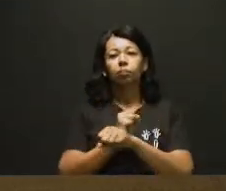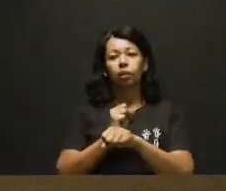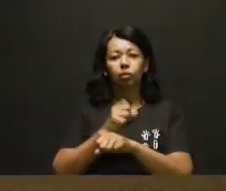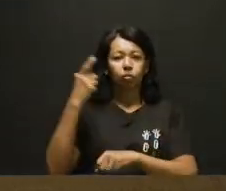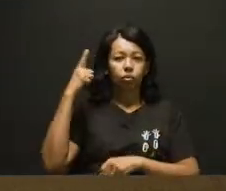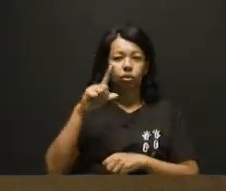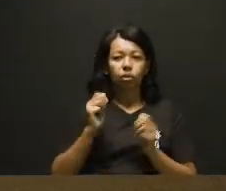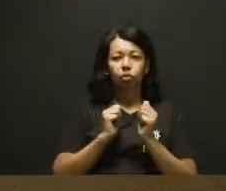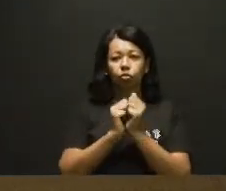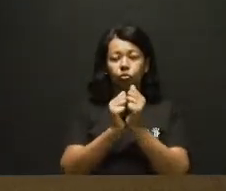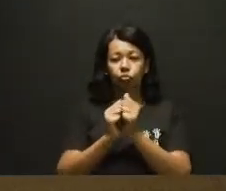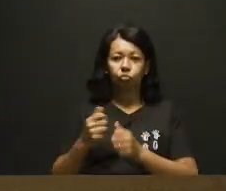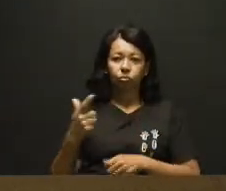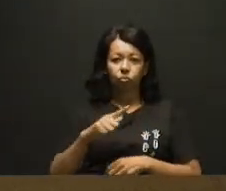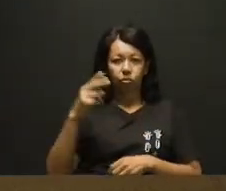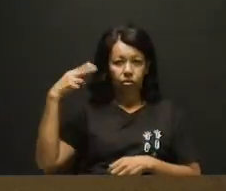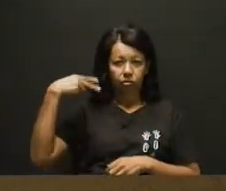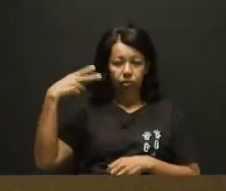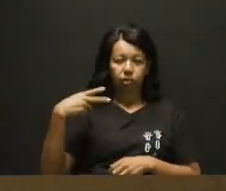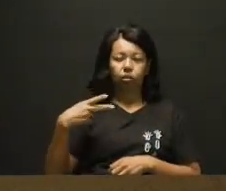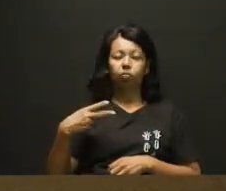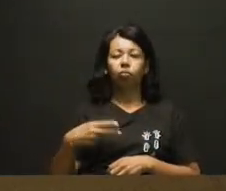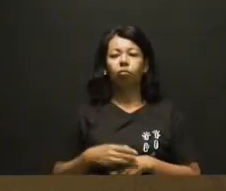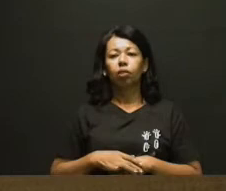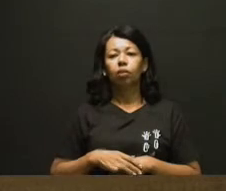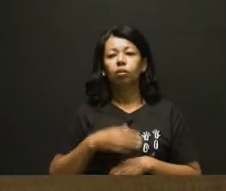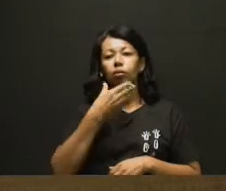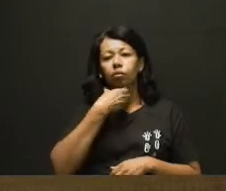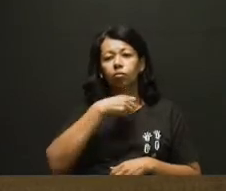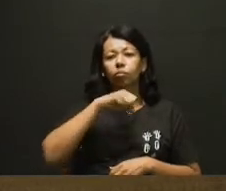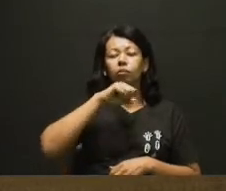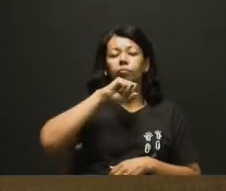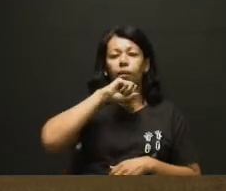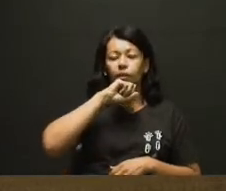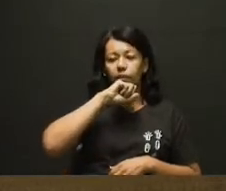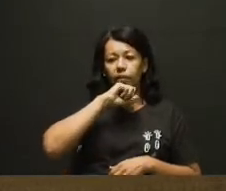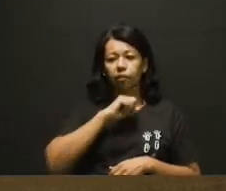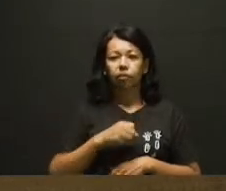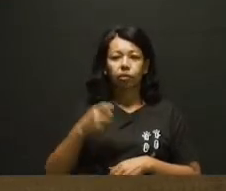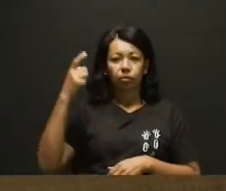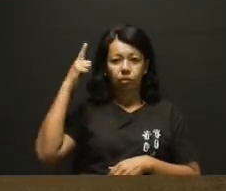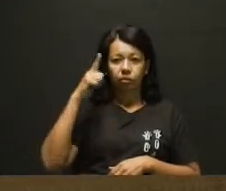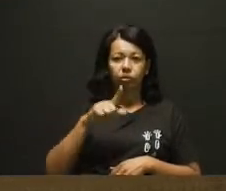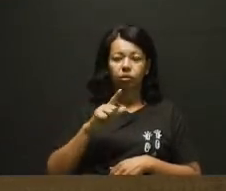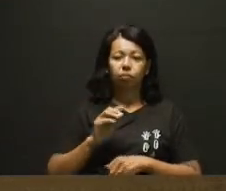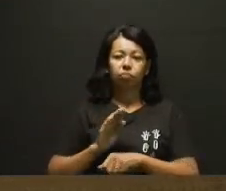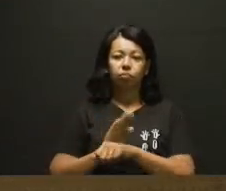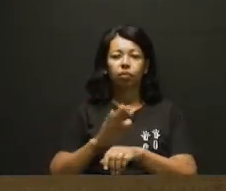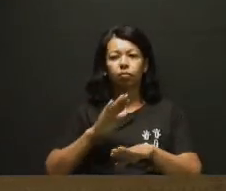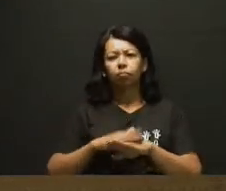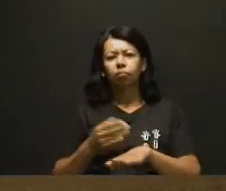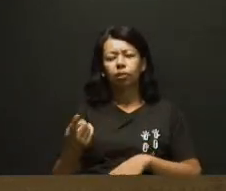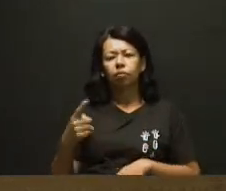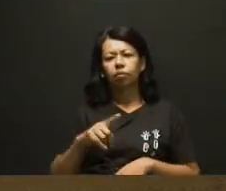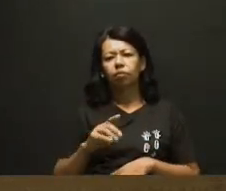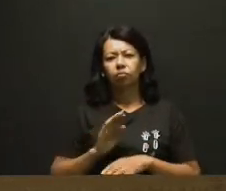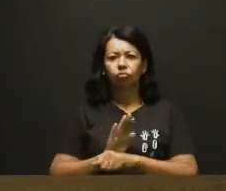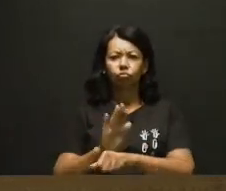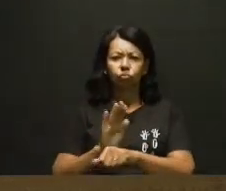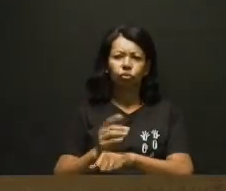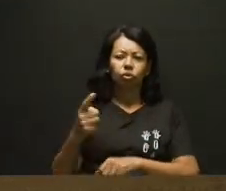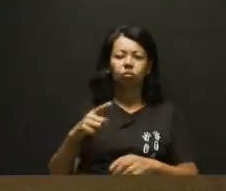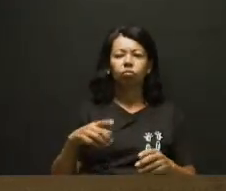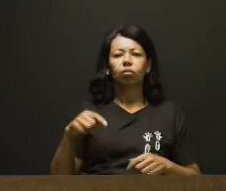não sei qual o motivo certas coisas e espero que assim consiga a gaza mas de todo mundo dentro dessa casa dessa causa